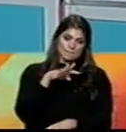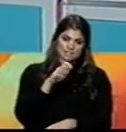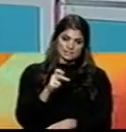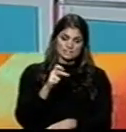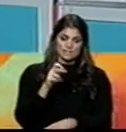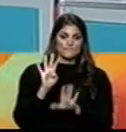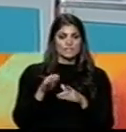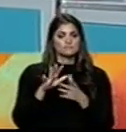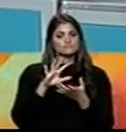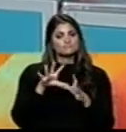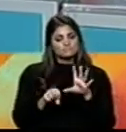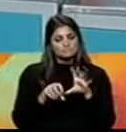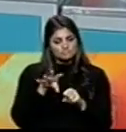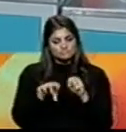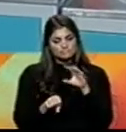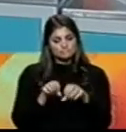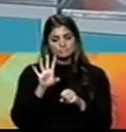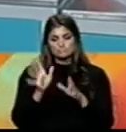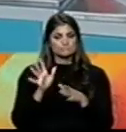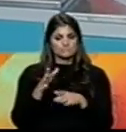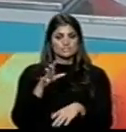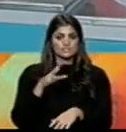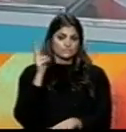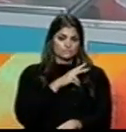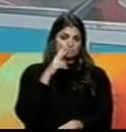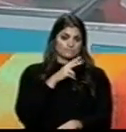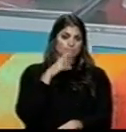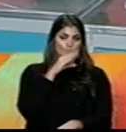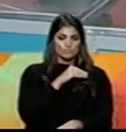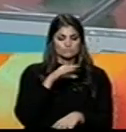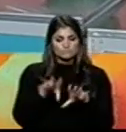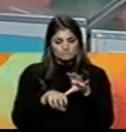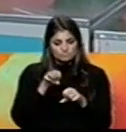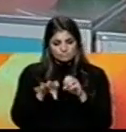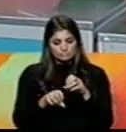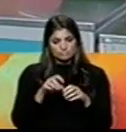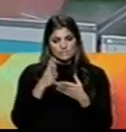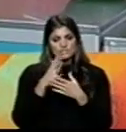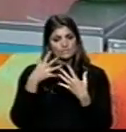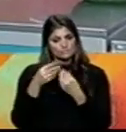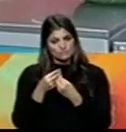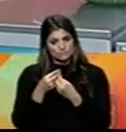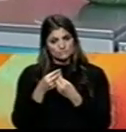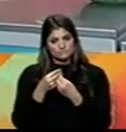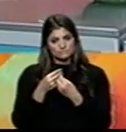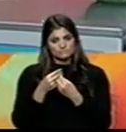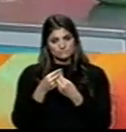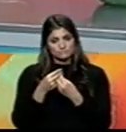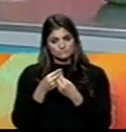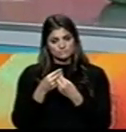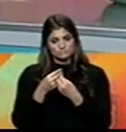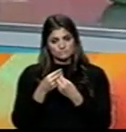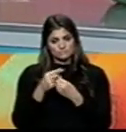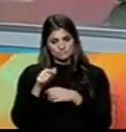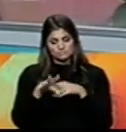com as mãos. Não precisa de ser muito amassados estes pãezinhos, sabes? É mesmo só reunir os ingredientes e fazer aqui uma